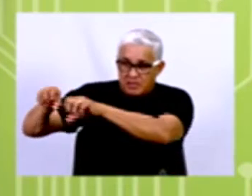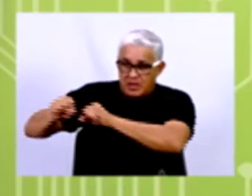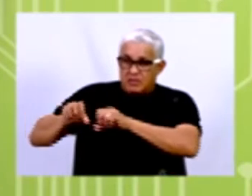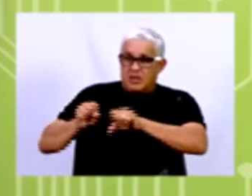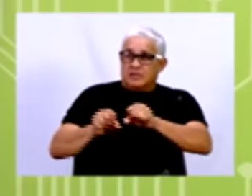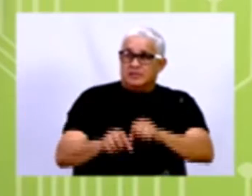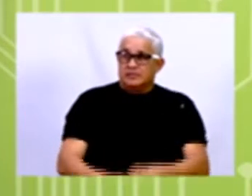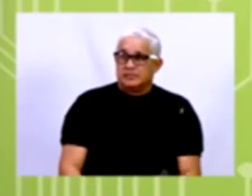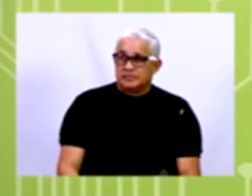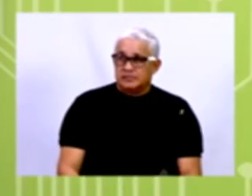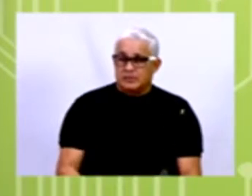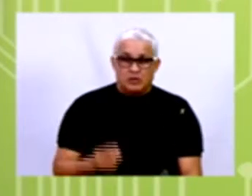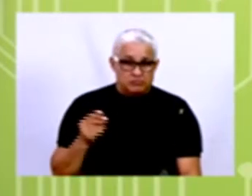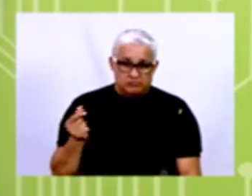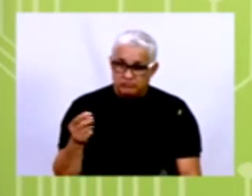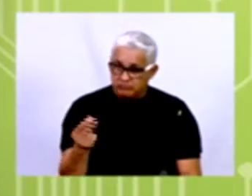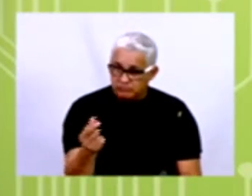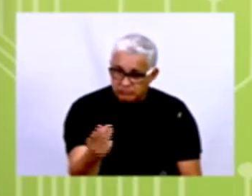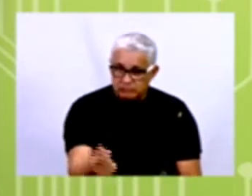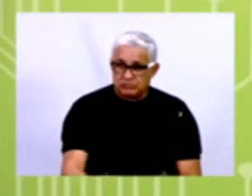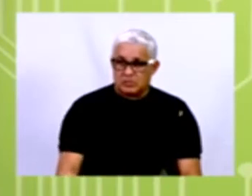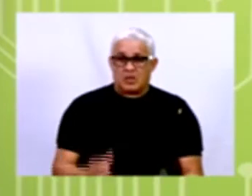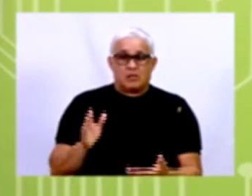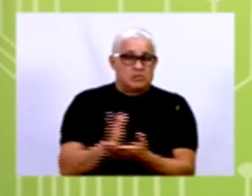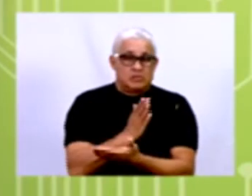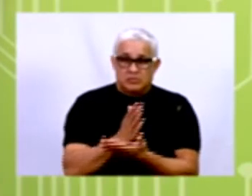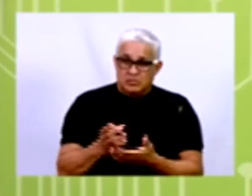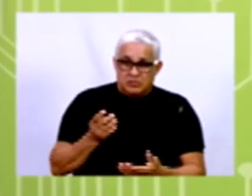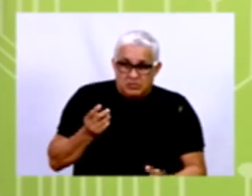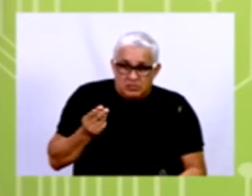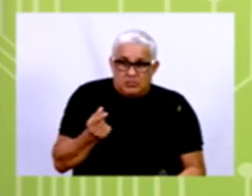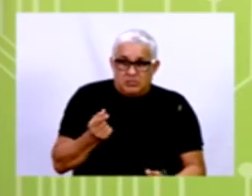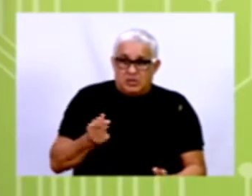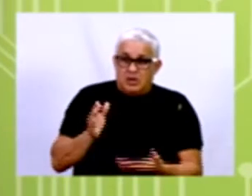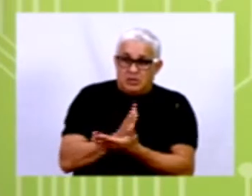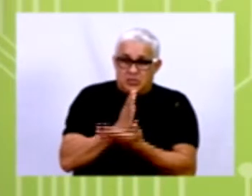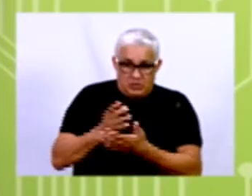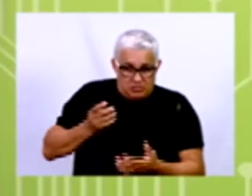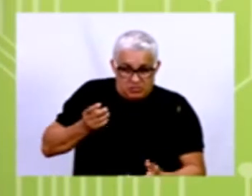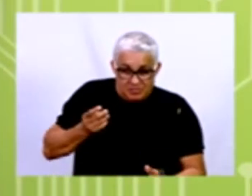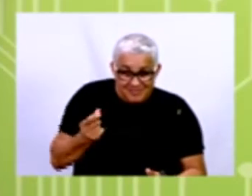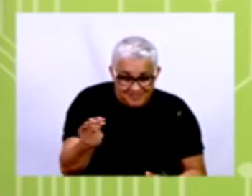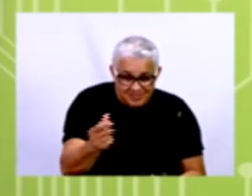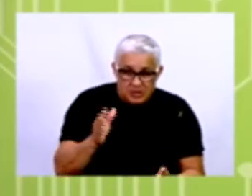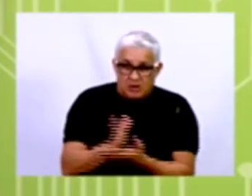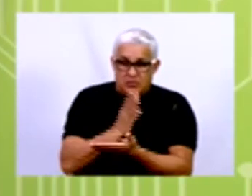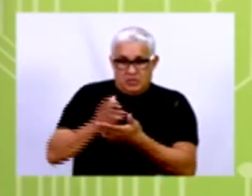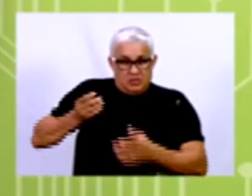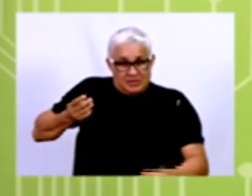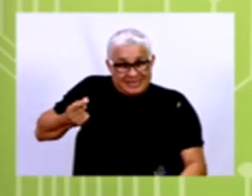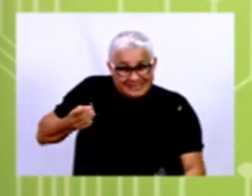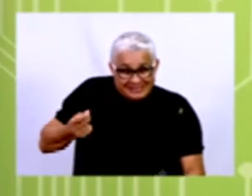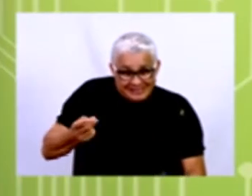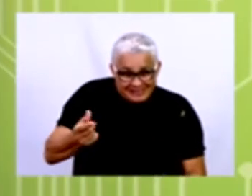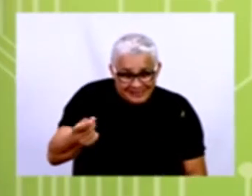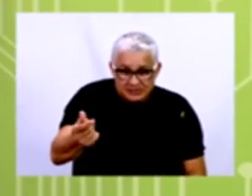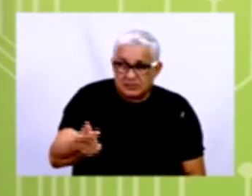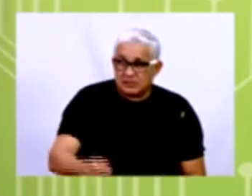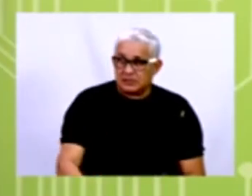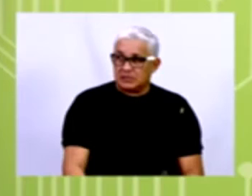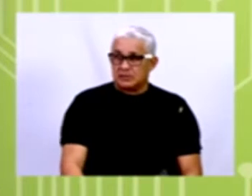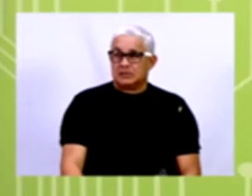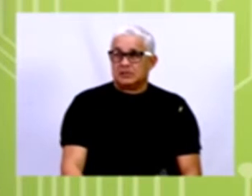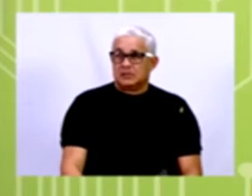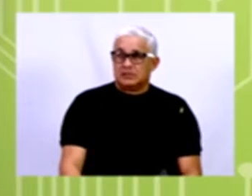e serviços duráveis, são bens e serviços semiduráveis, são bens e serviços muito duráveis, todo tipo de bem e serviço